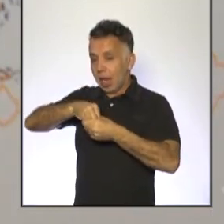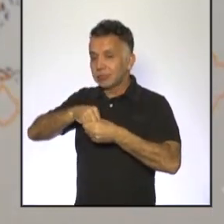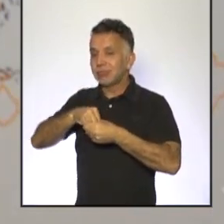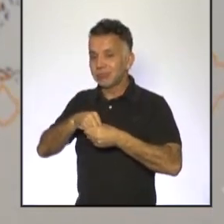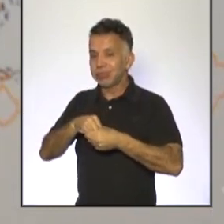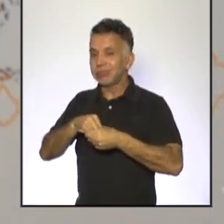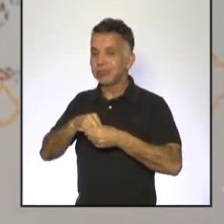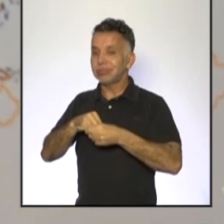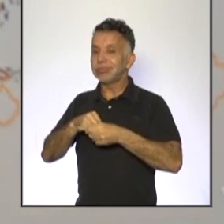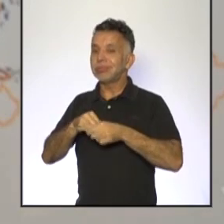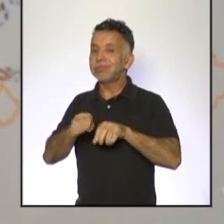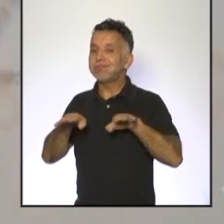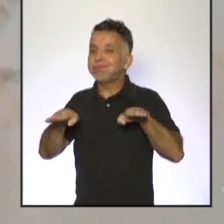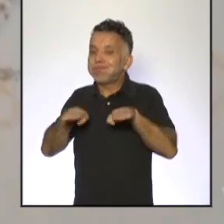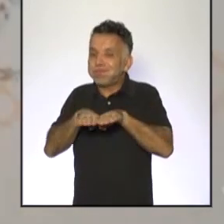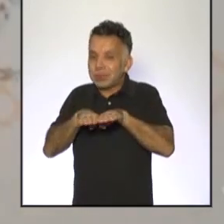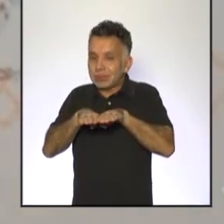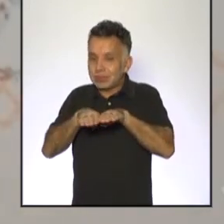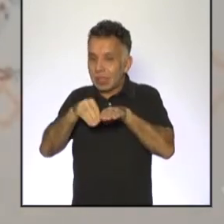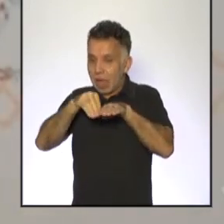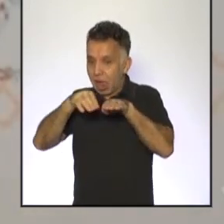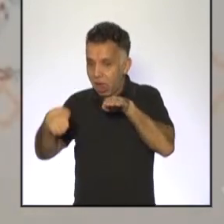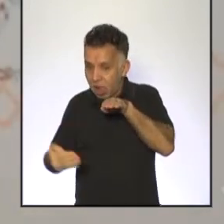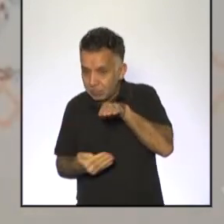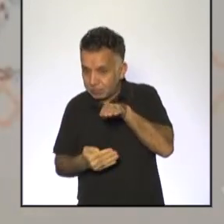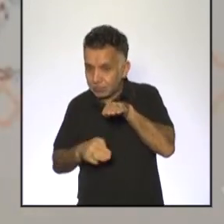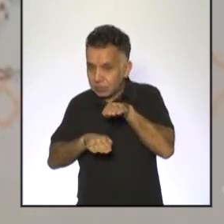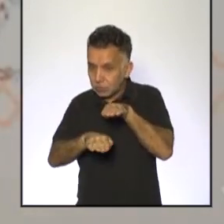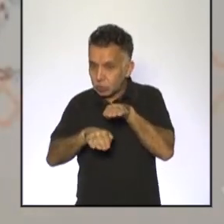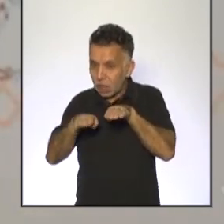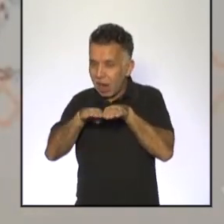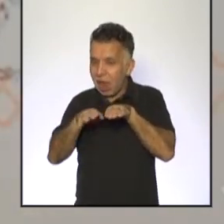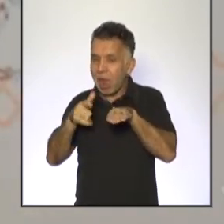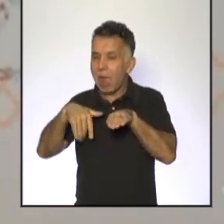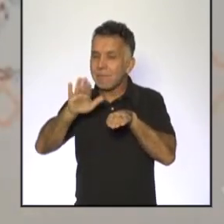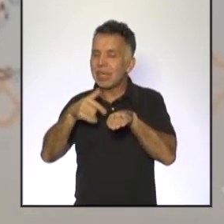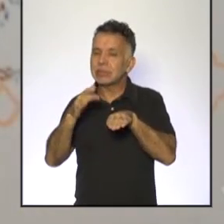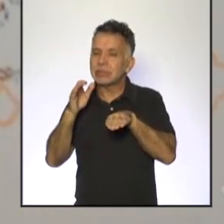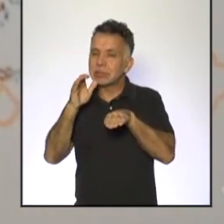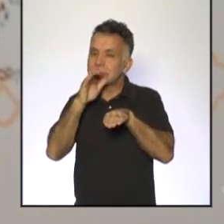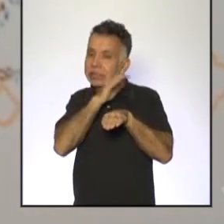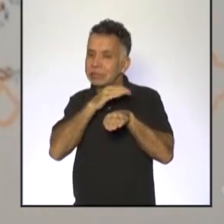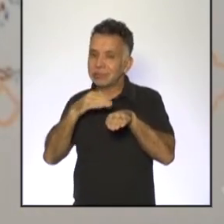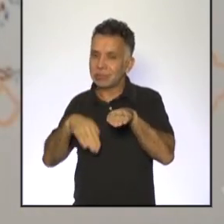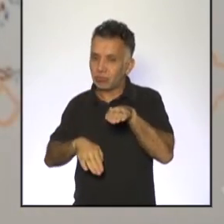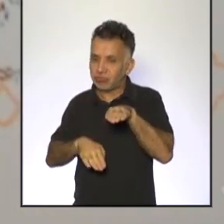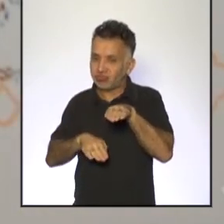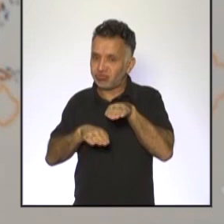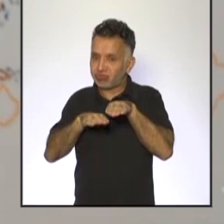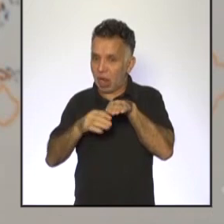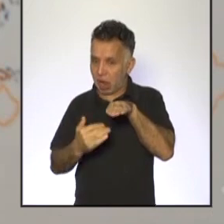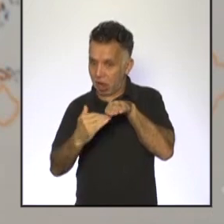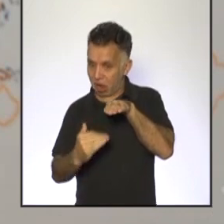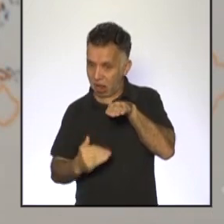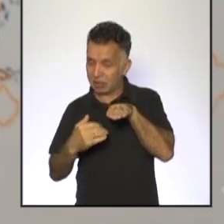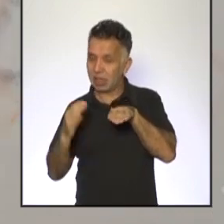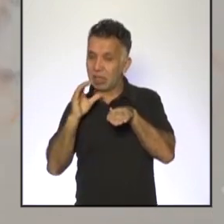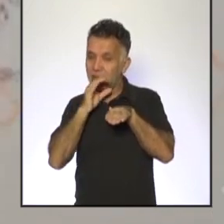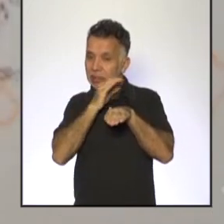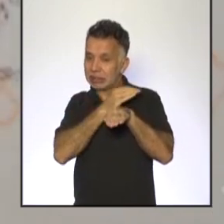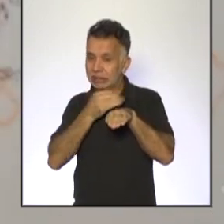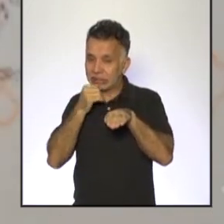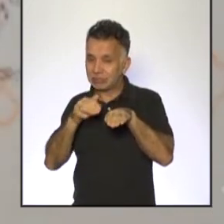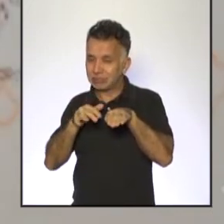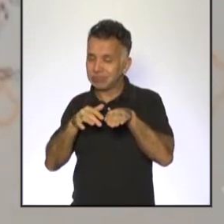tectônicas, o grau geotérmico é mais elevado. Então, significa que você tem temperaturas mais elevadas. A temperatura